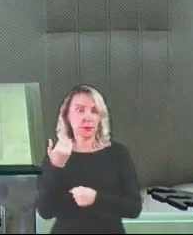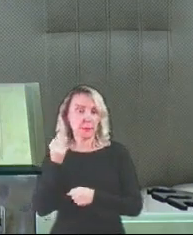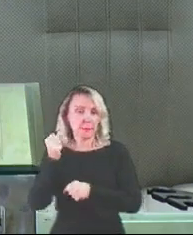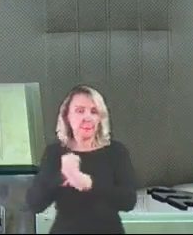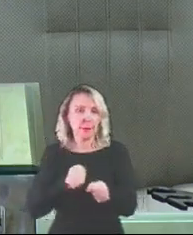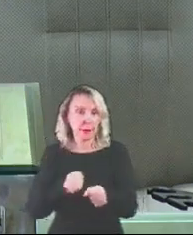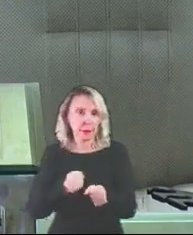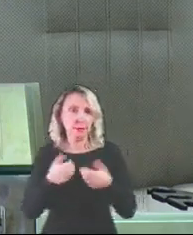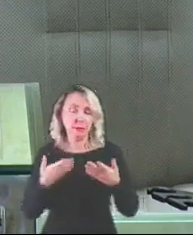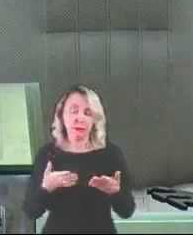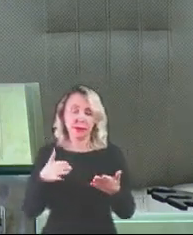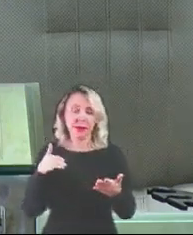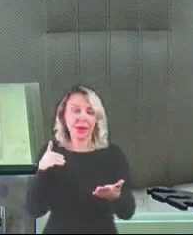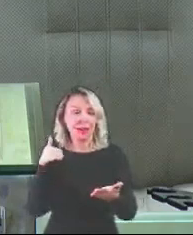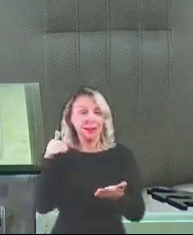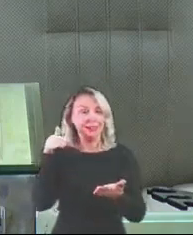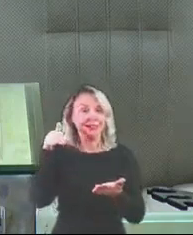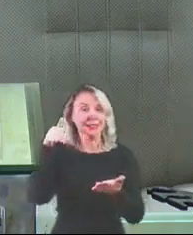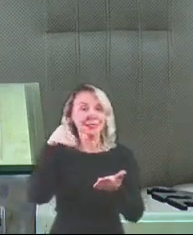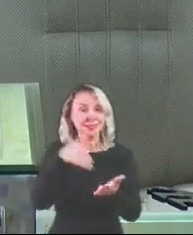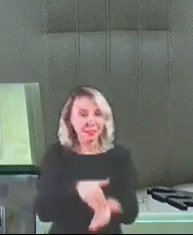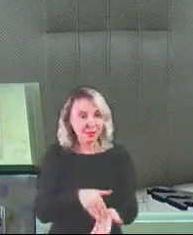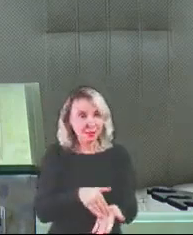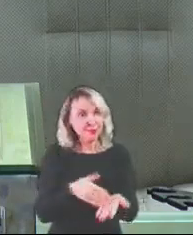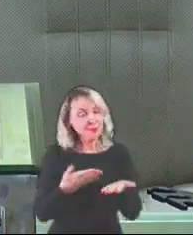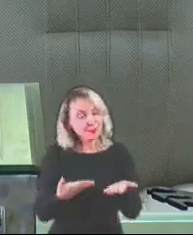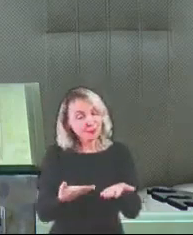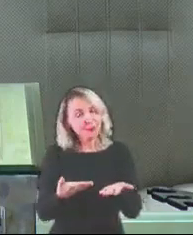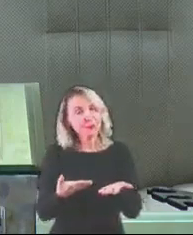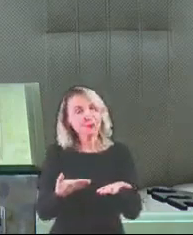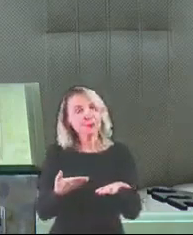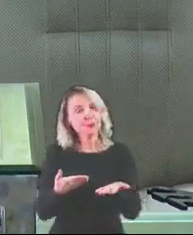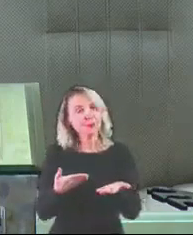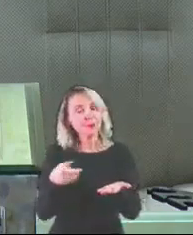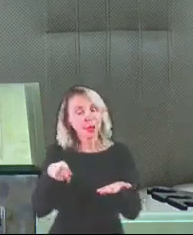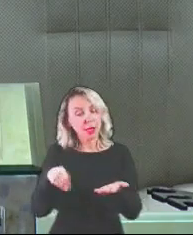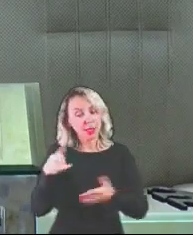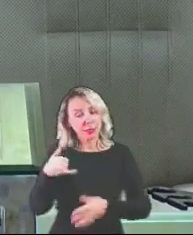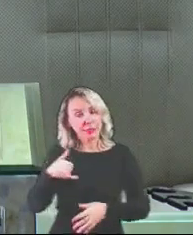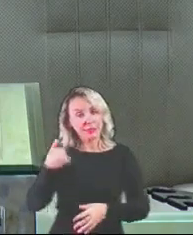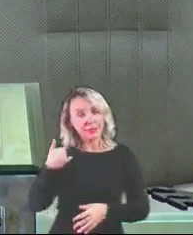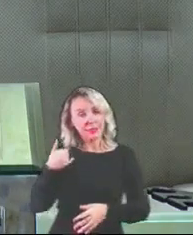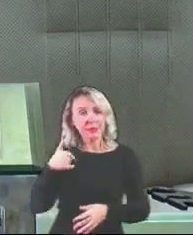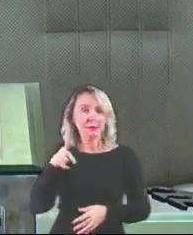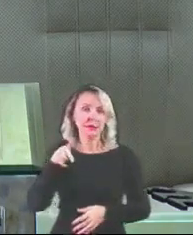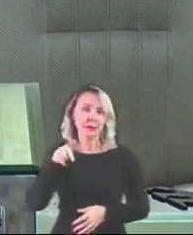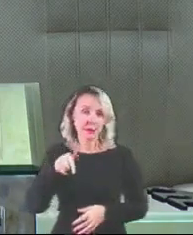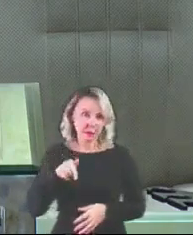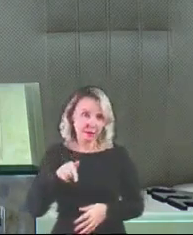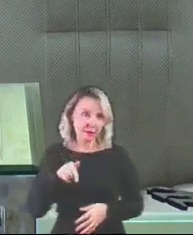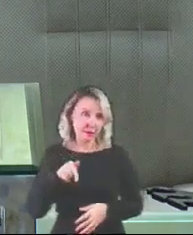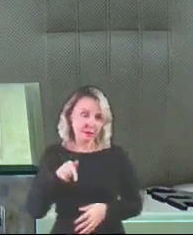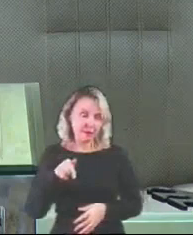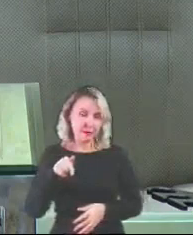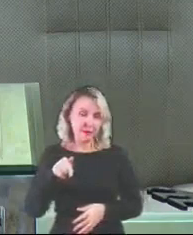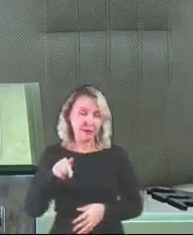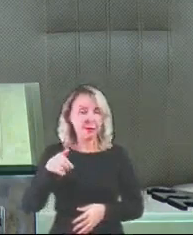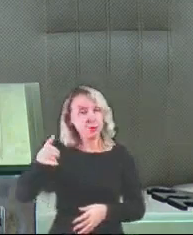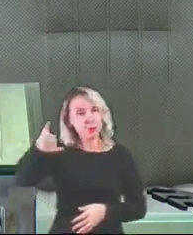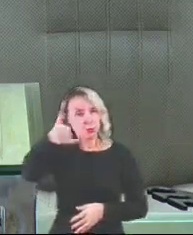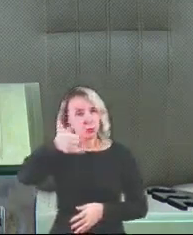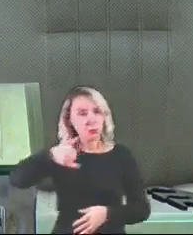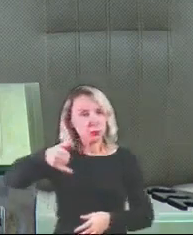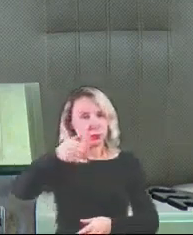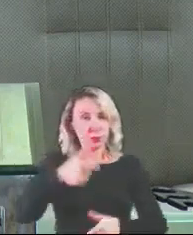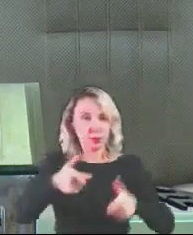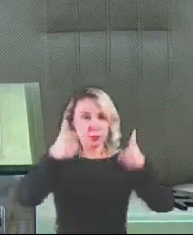que foi necessário ele aparecer, no 7º ano, ele é ungido rei e reinou 40 anos